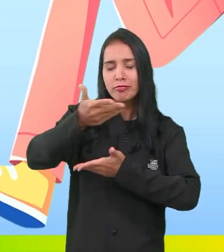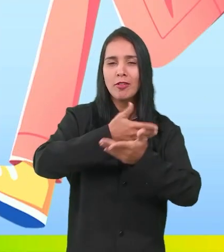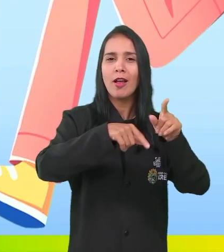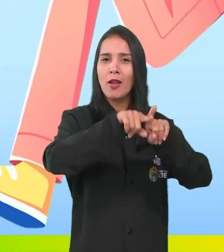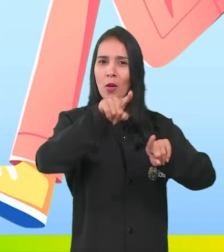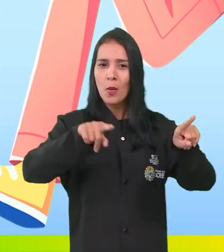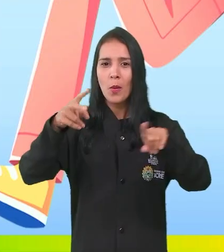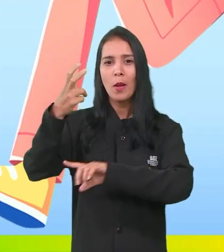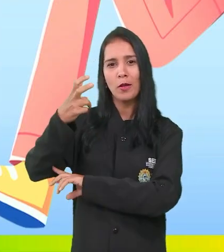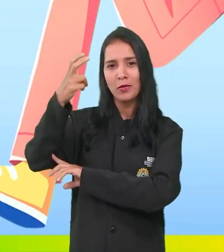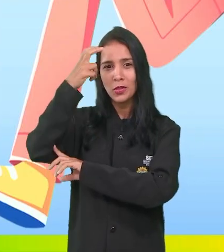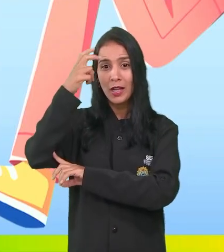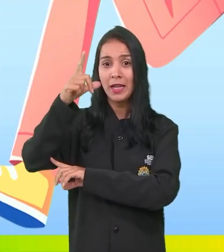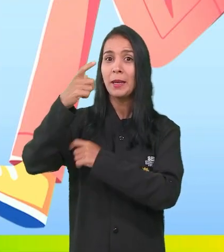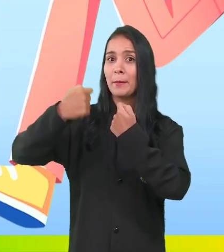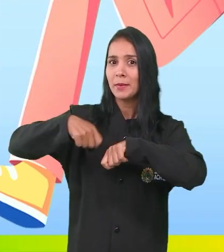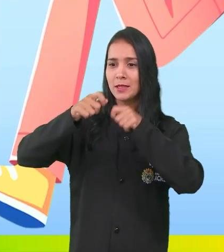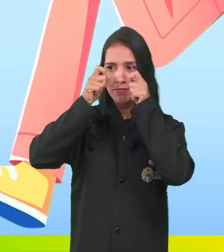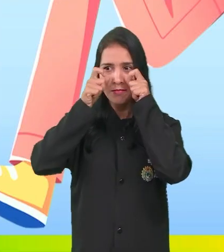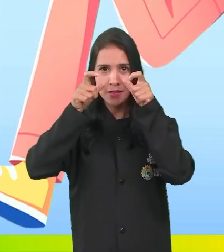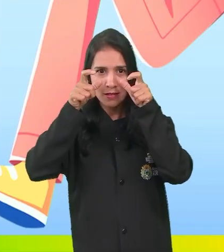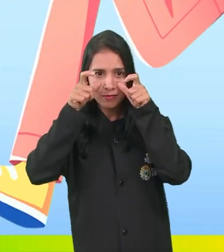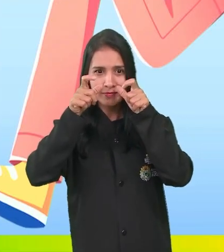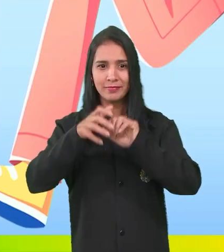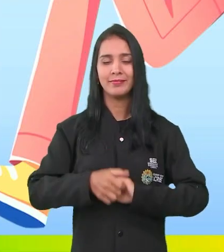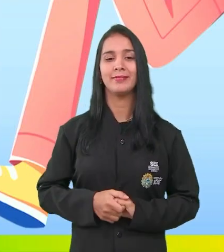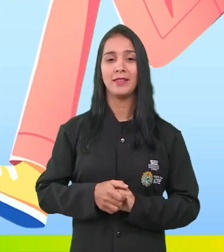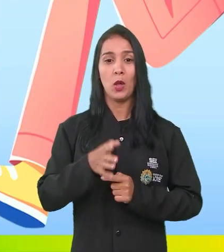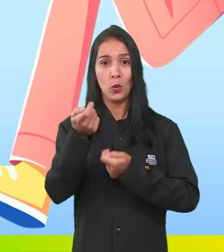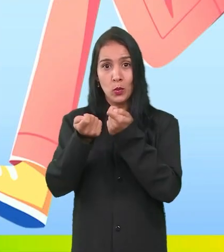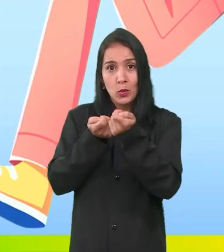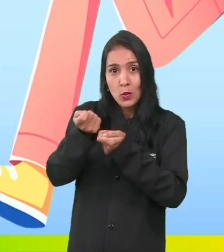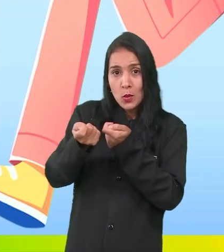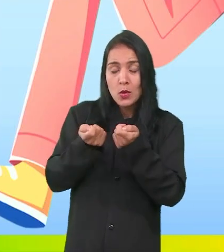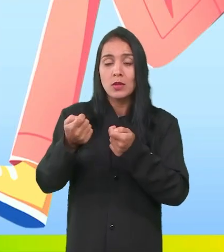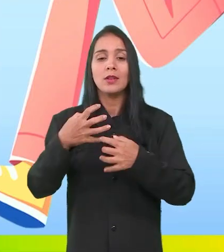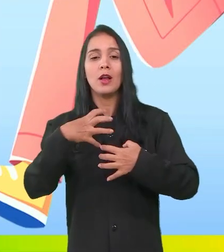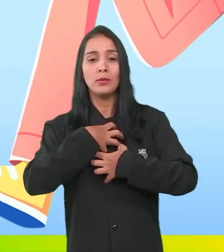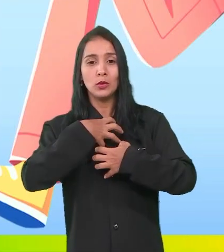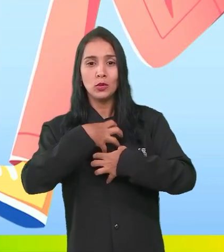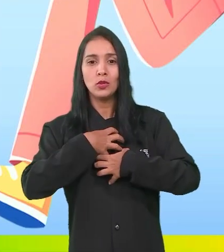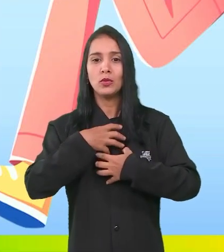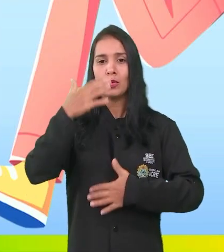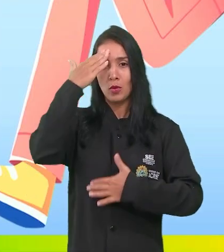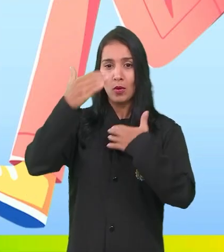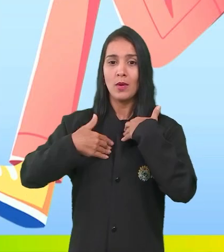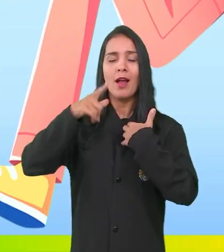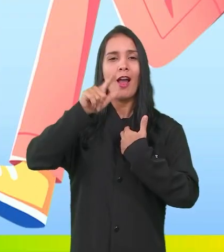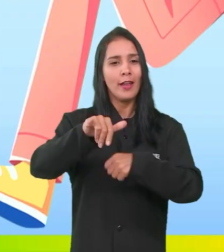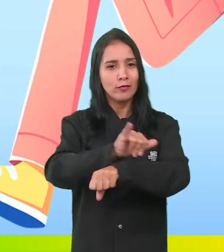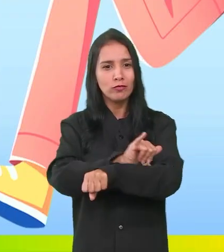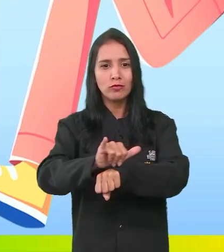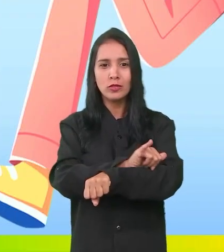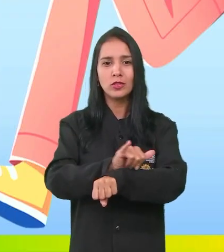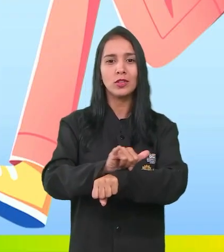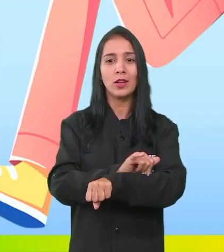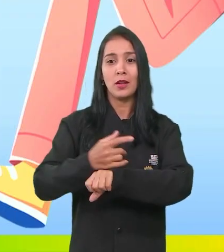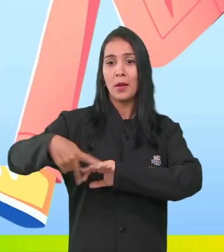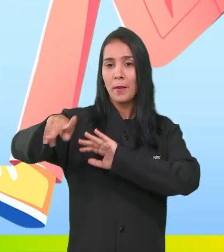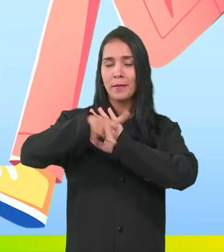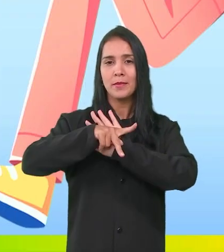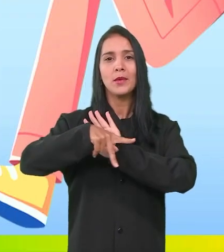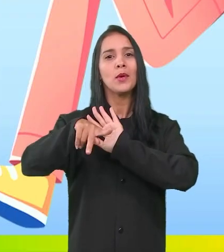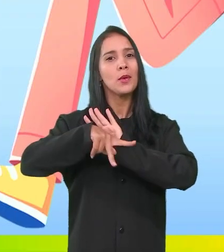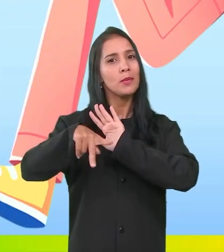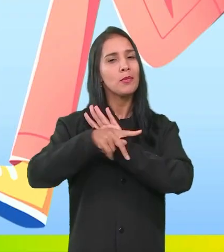atenção. O domínio da expressão corporal é uma ferramenta de empoderamento pessoal e